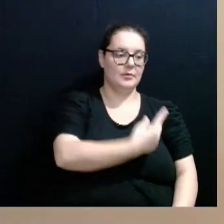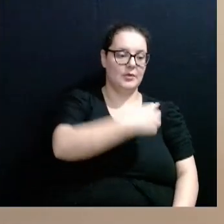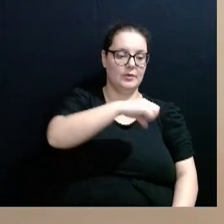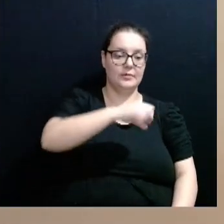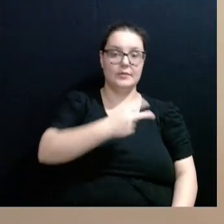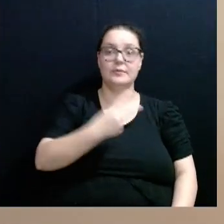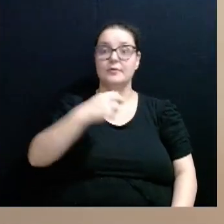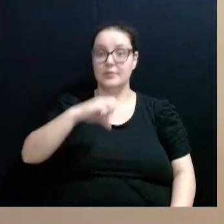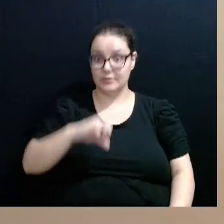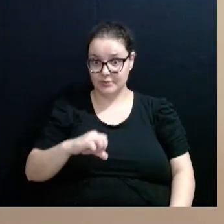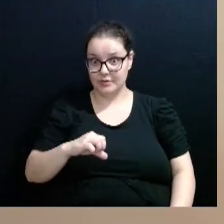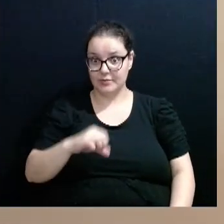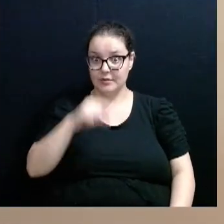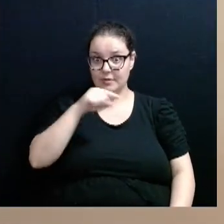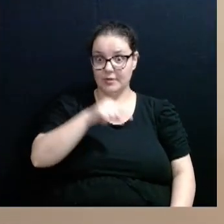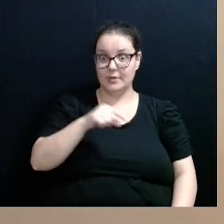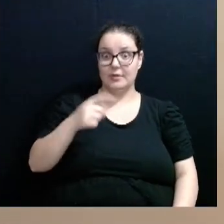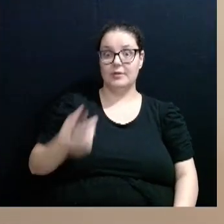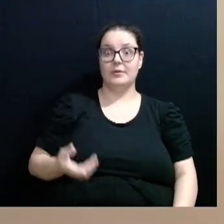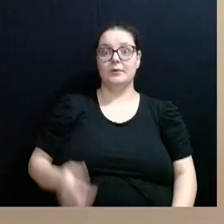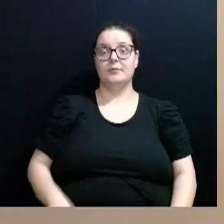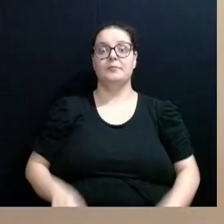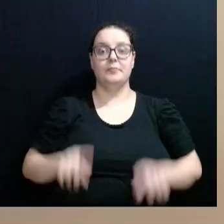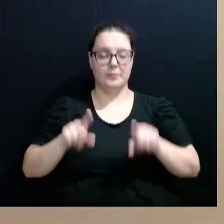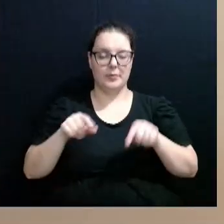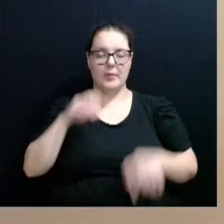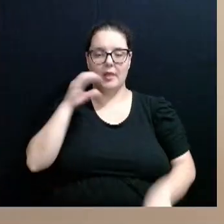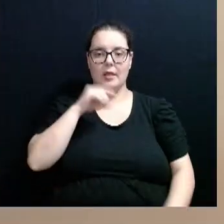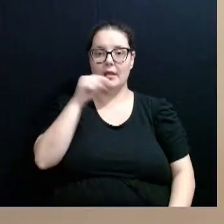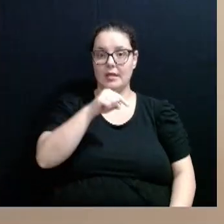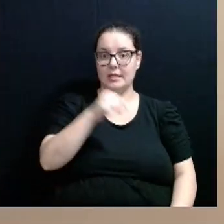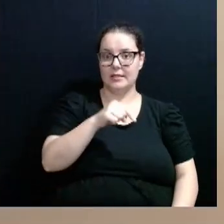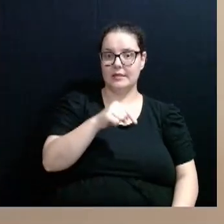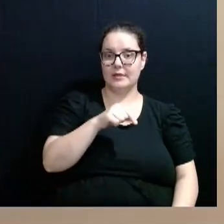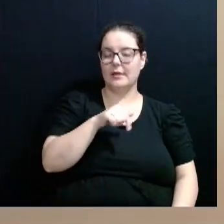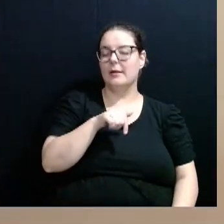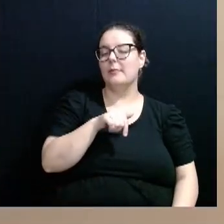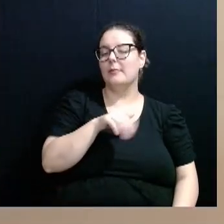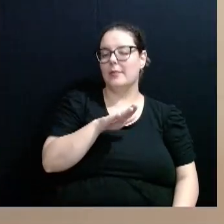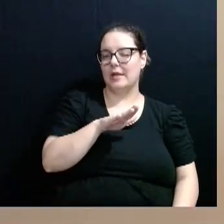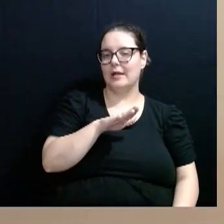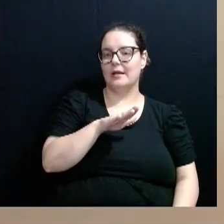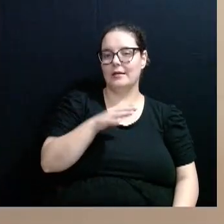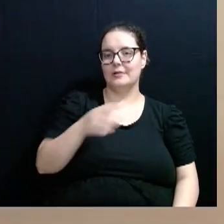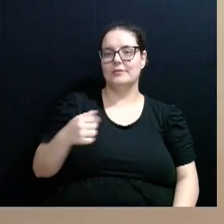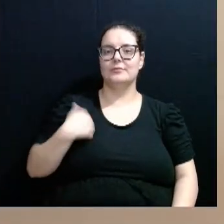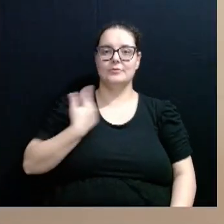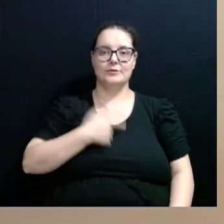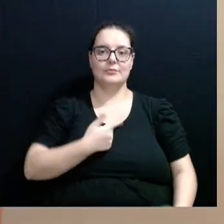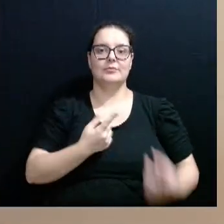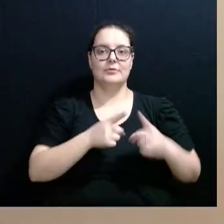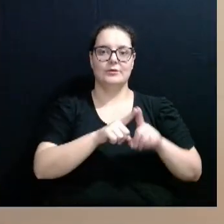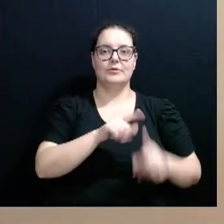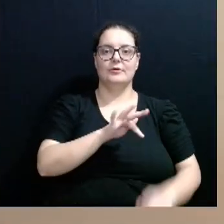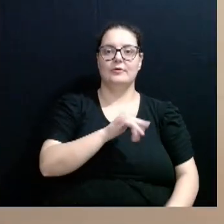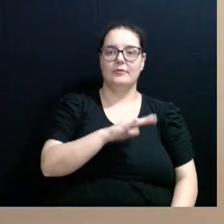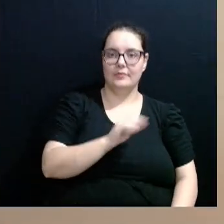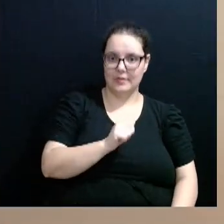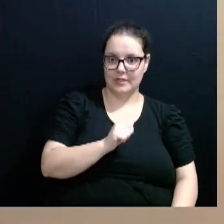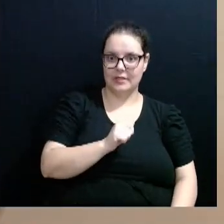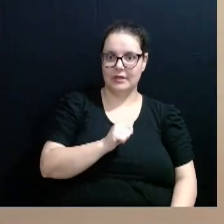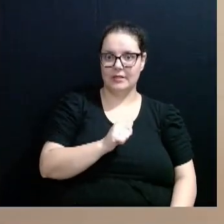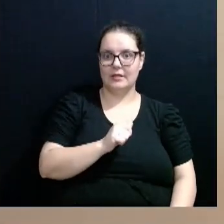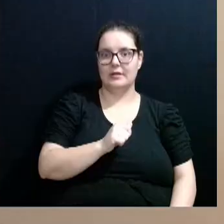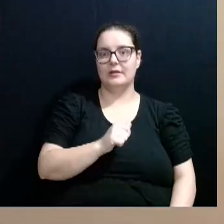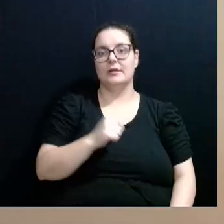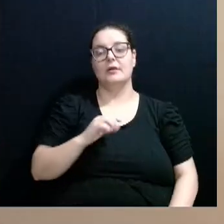só um parêntese rápido, essa é algo a mais do nosso parceiro FICA, que a gente trouxe toda a ideia, a gente